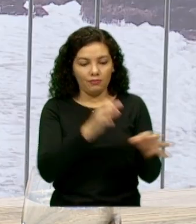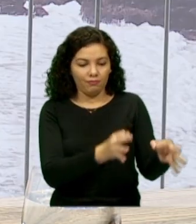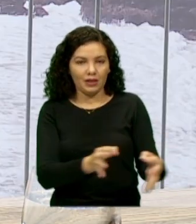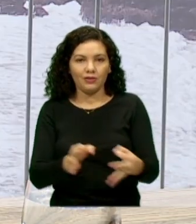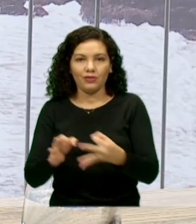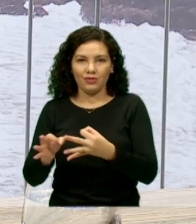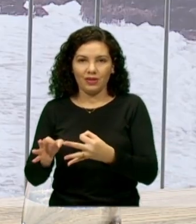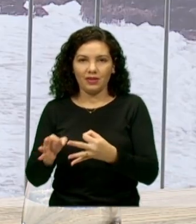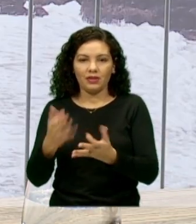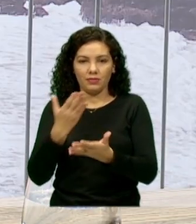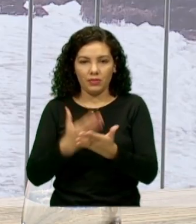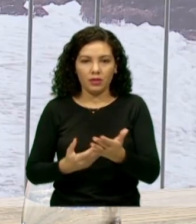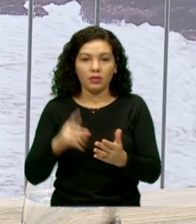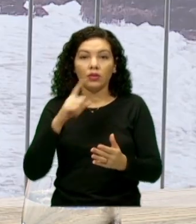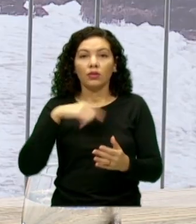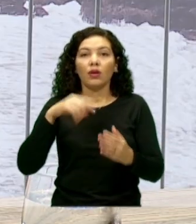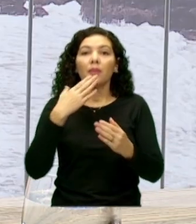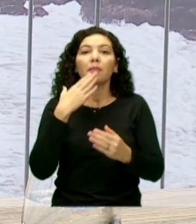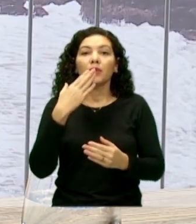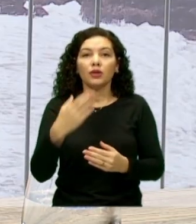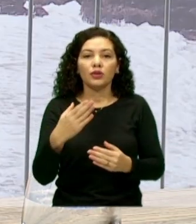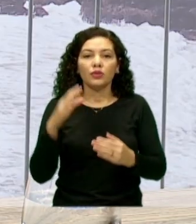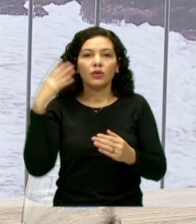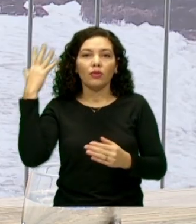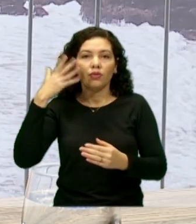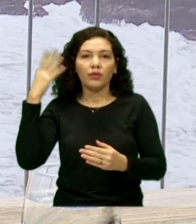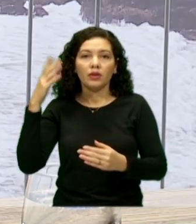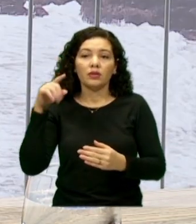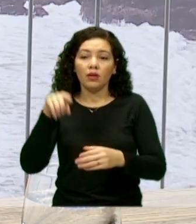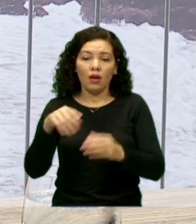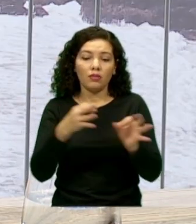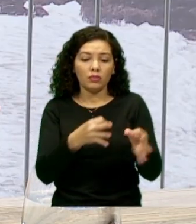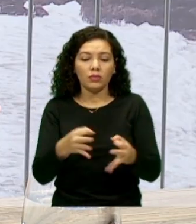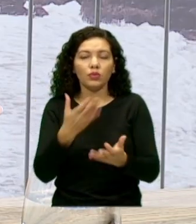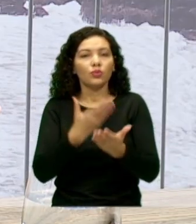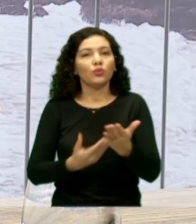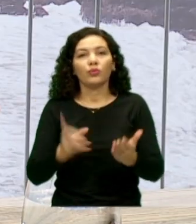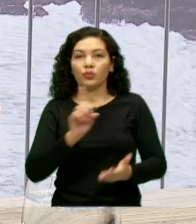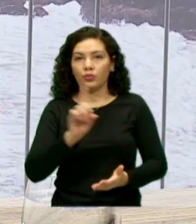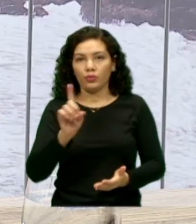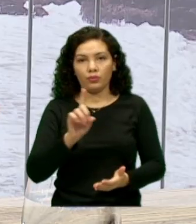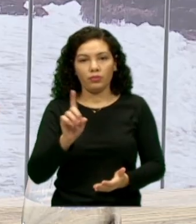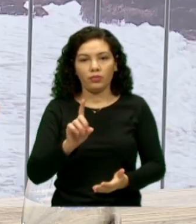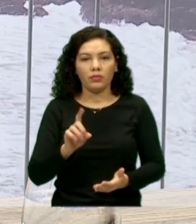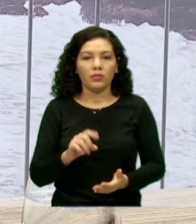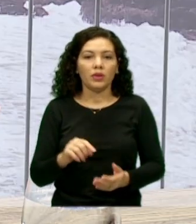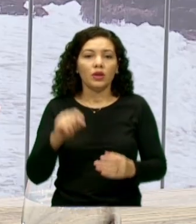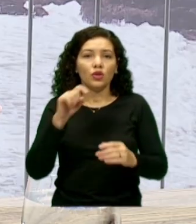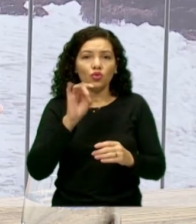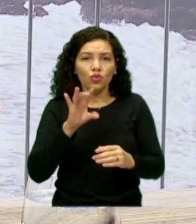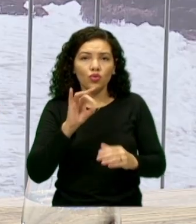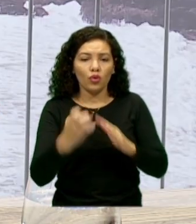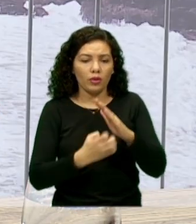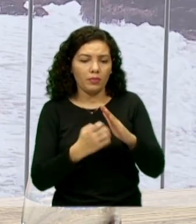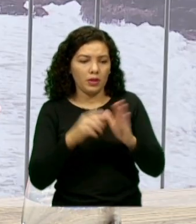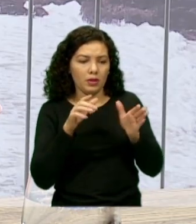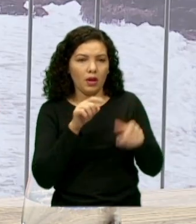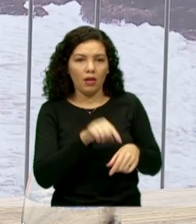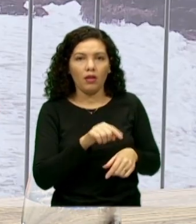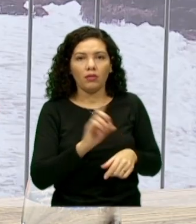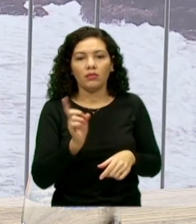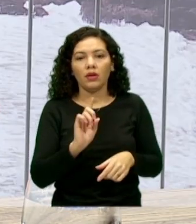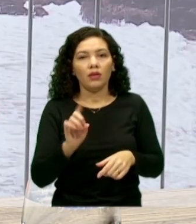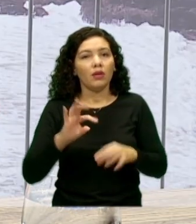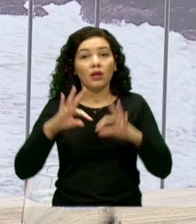o que a gente pediu na conferência é para que eles não percam. Isso não é só dessa empresa X,